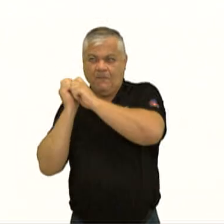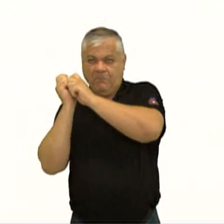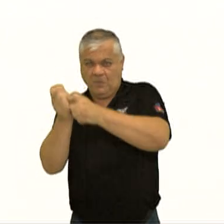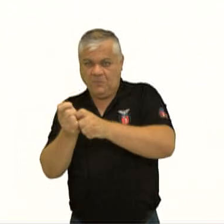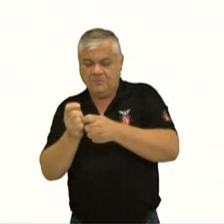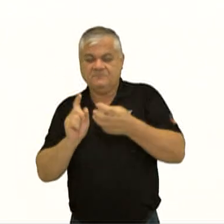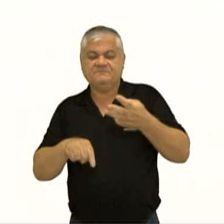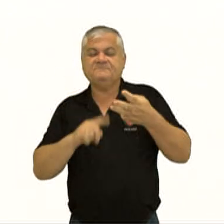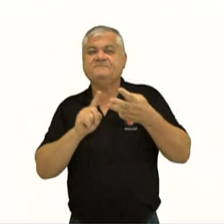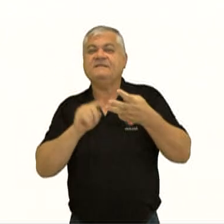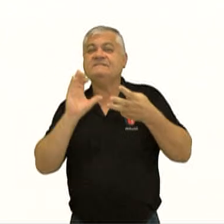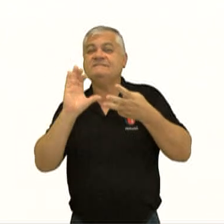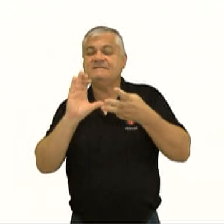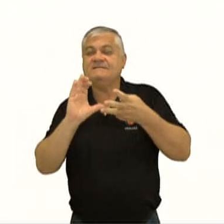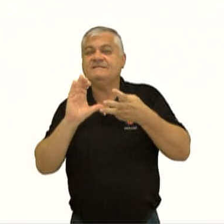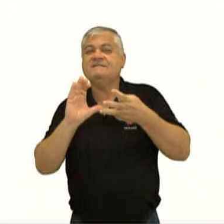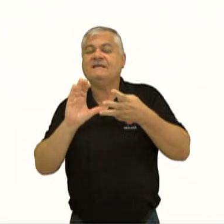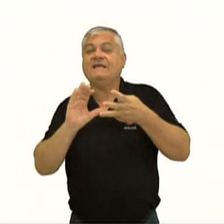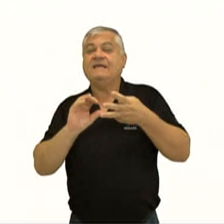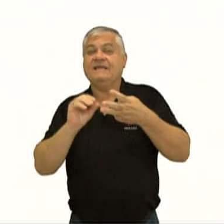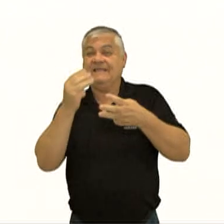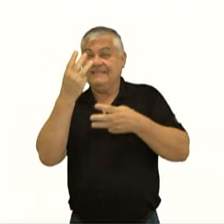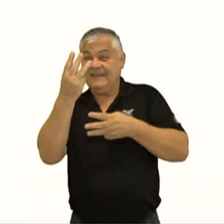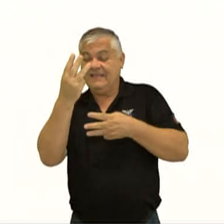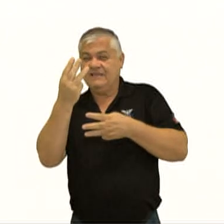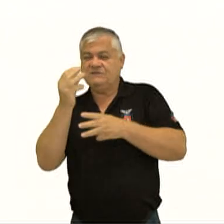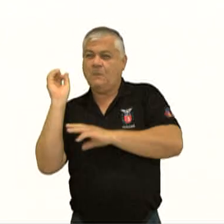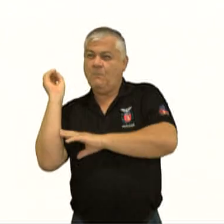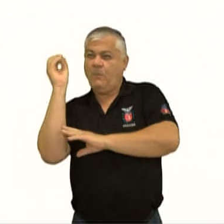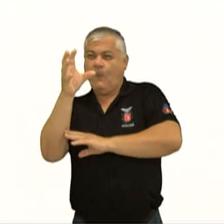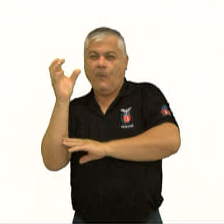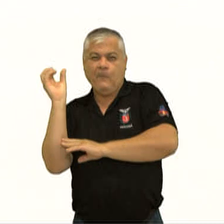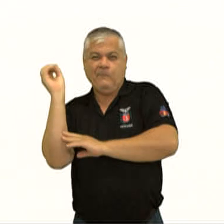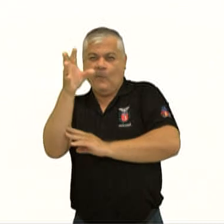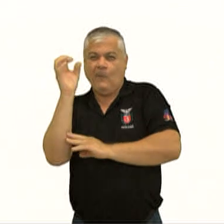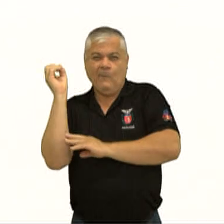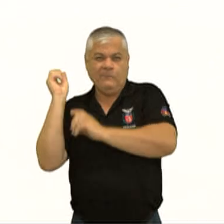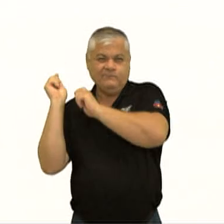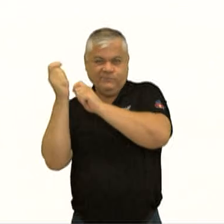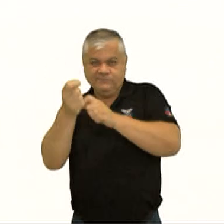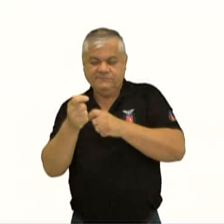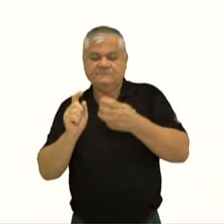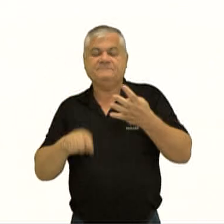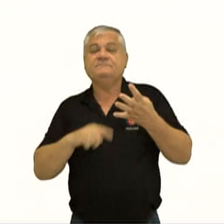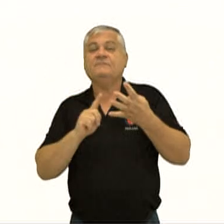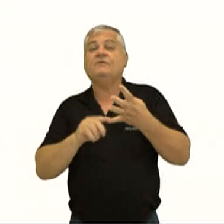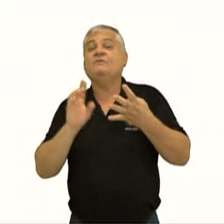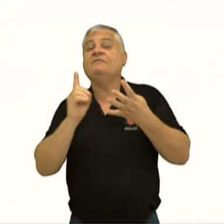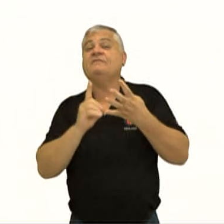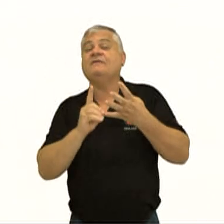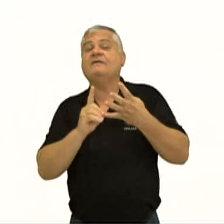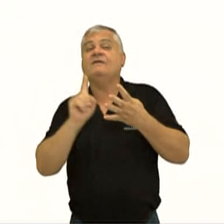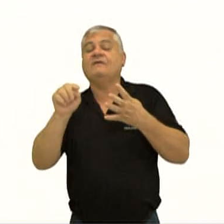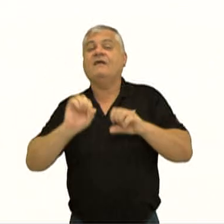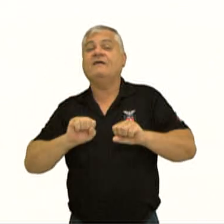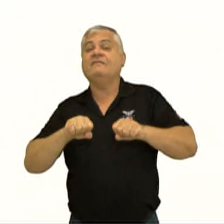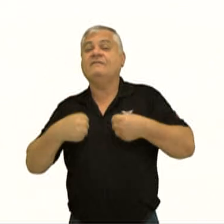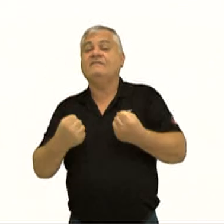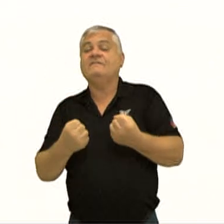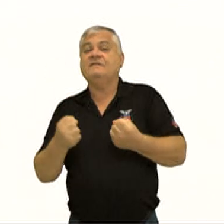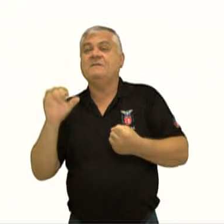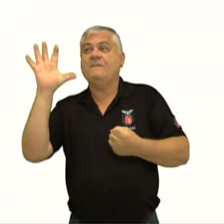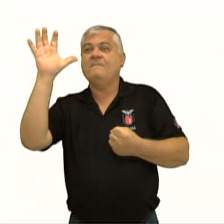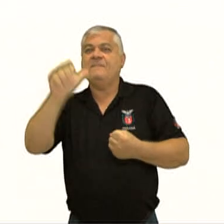corre. Letra C, três bolas são lançadas e não são rebatidas. Ou letra D, a defesa pega a